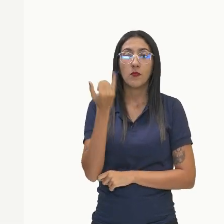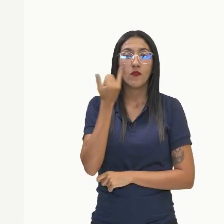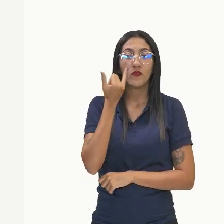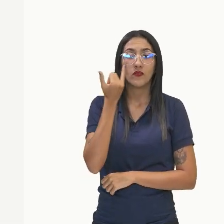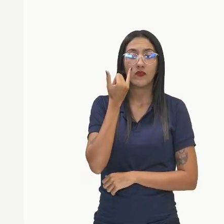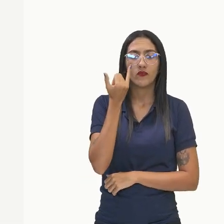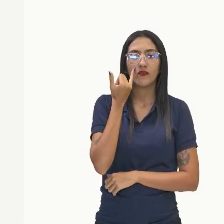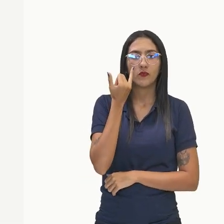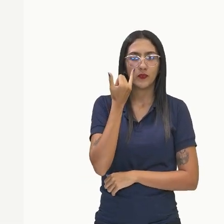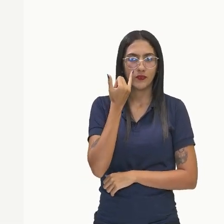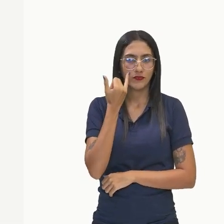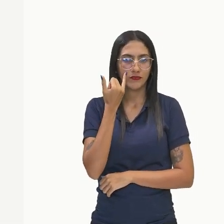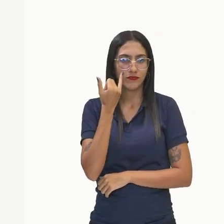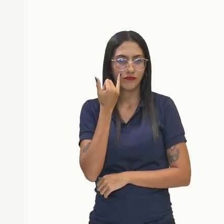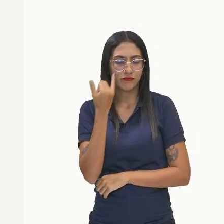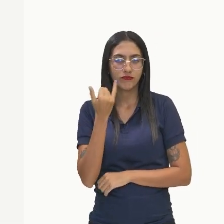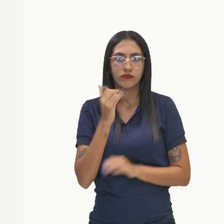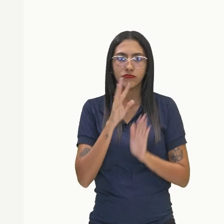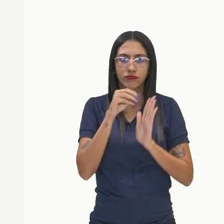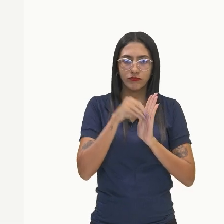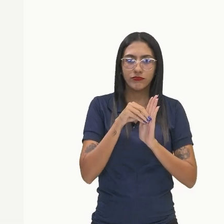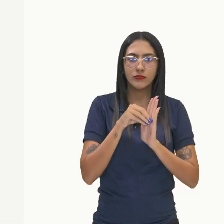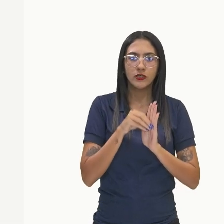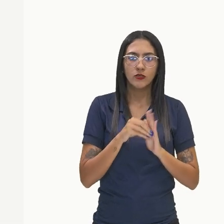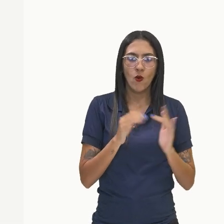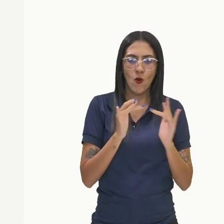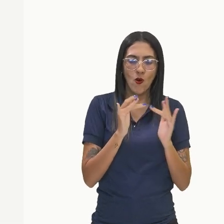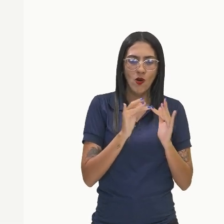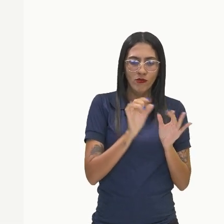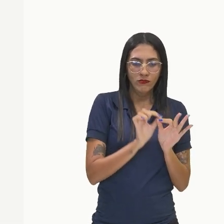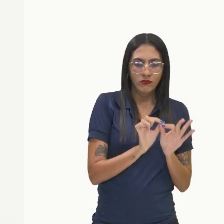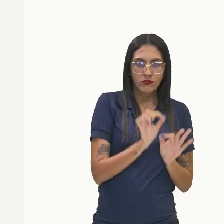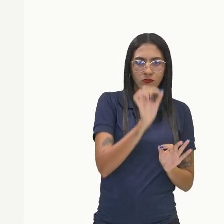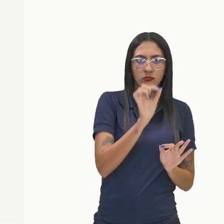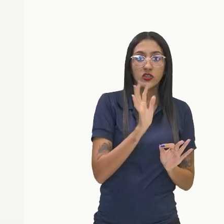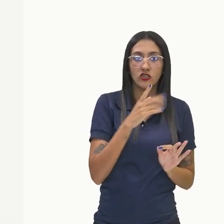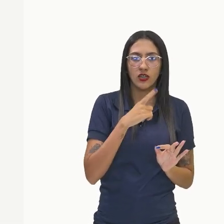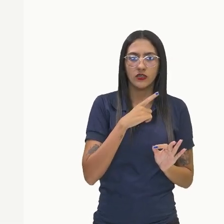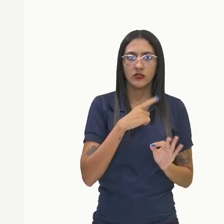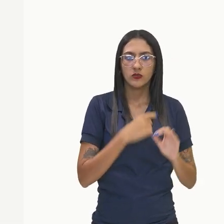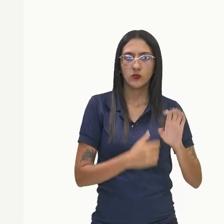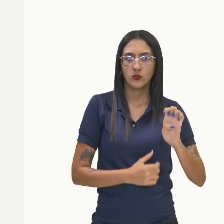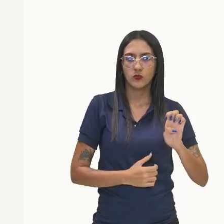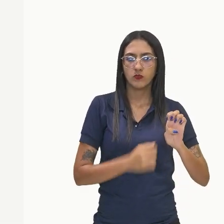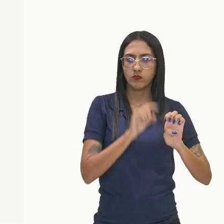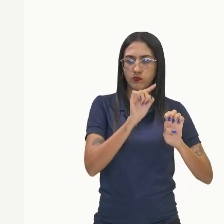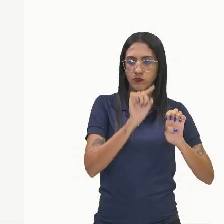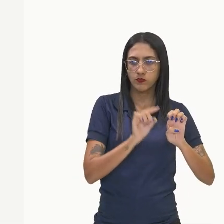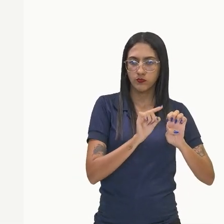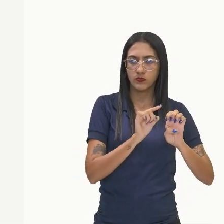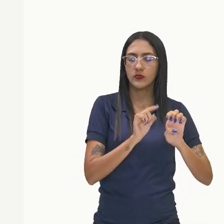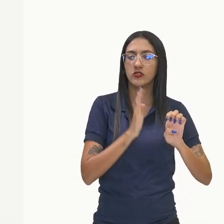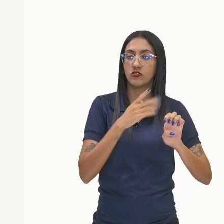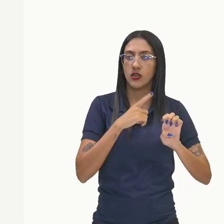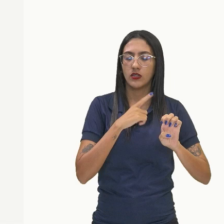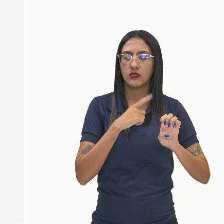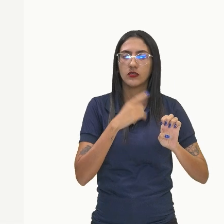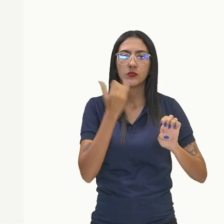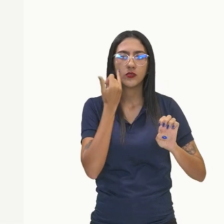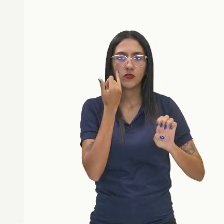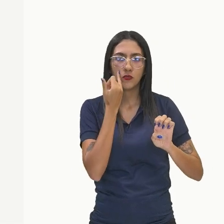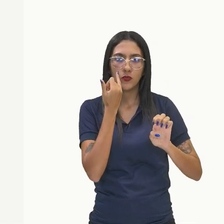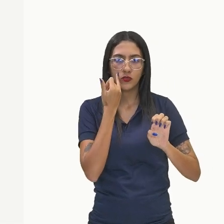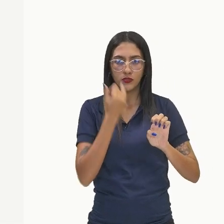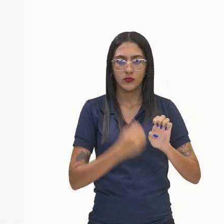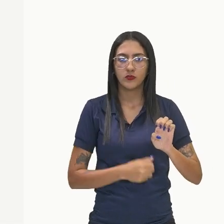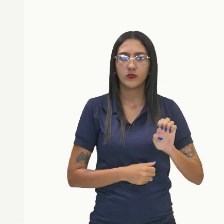onde o gráfico toca no eixo das ordenadas, isso aqui já é para a gente, tá? O valor da